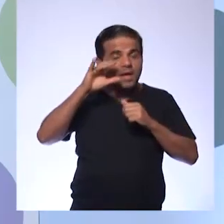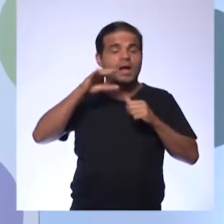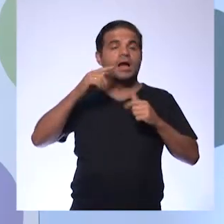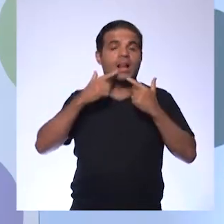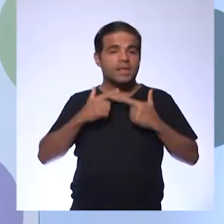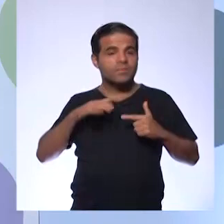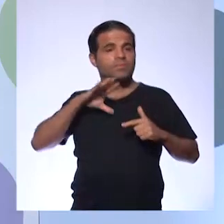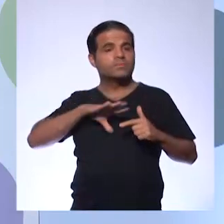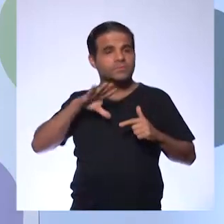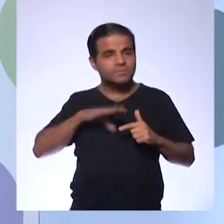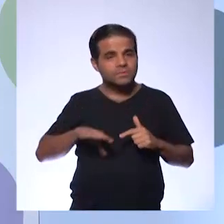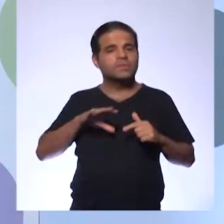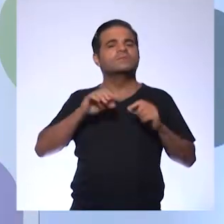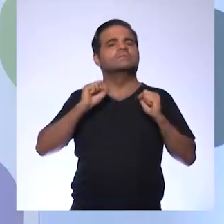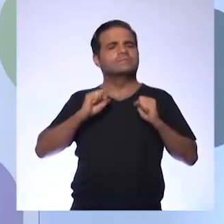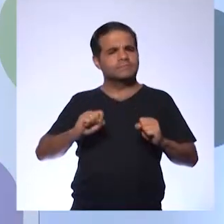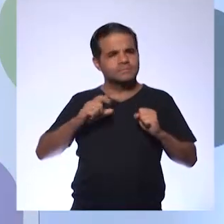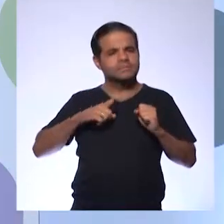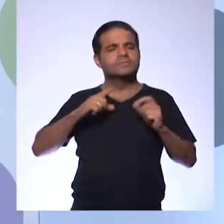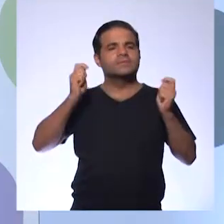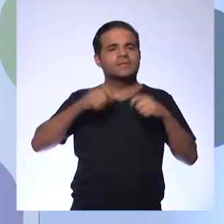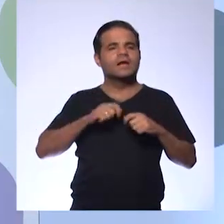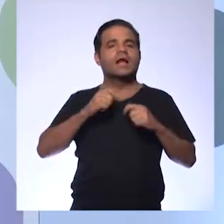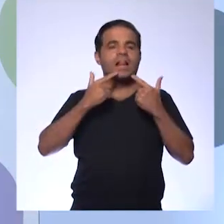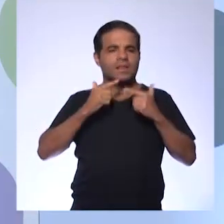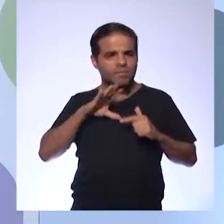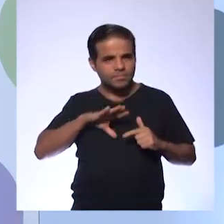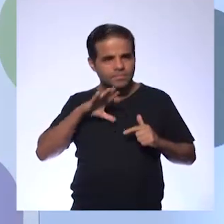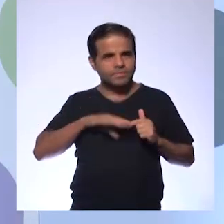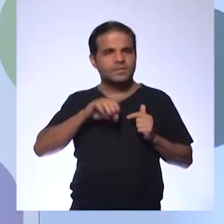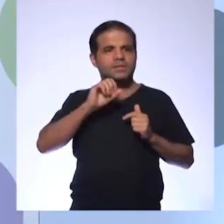Portuguesa, CMSP_EM, Língua Portuguesa,